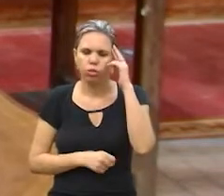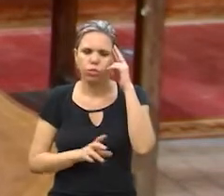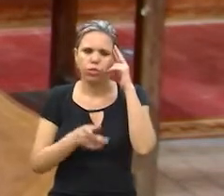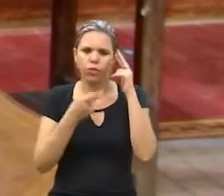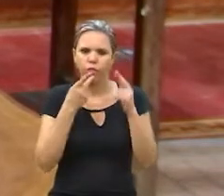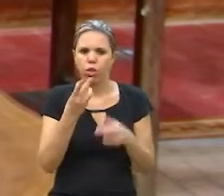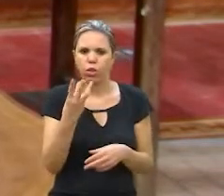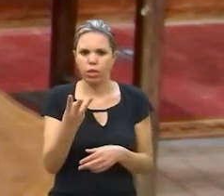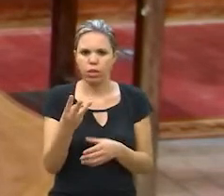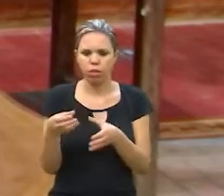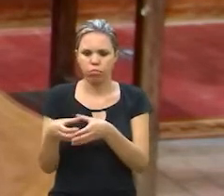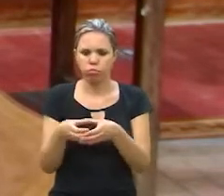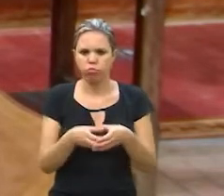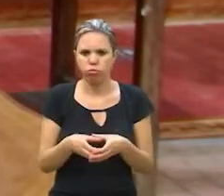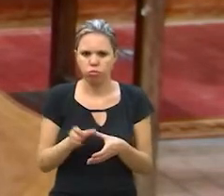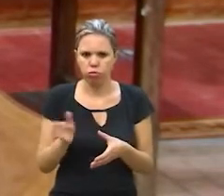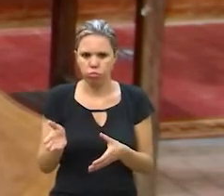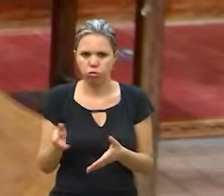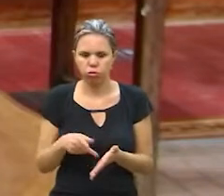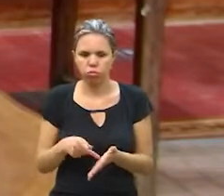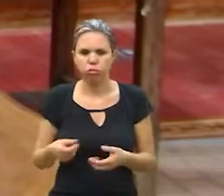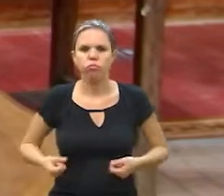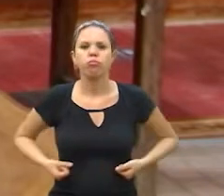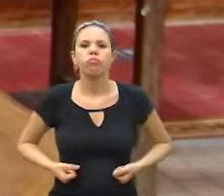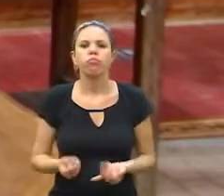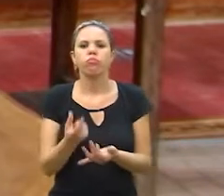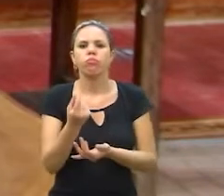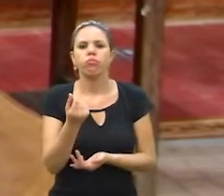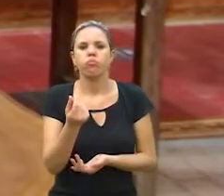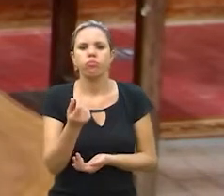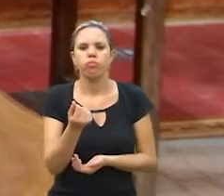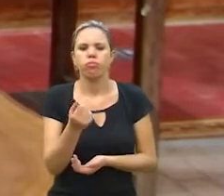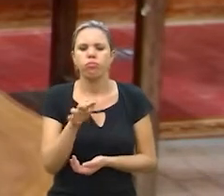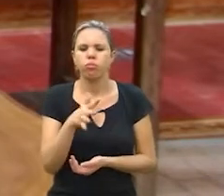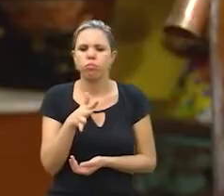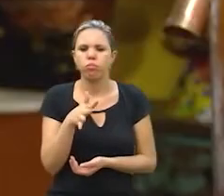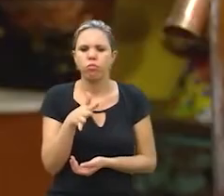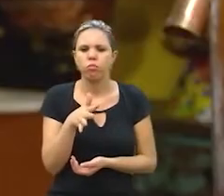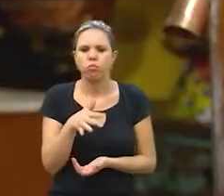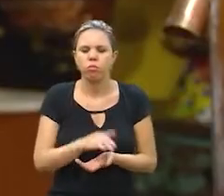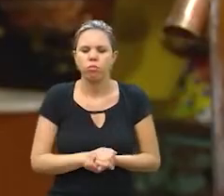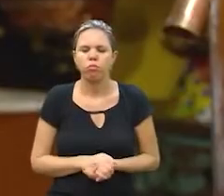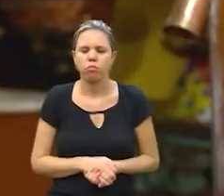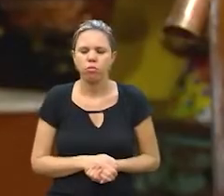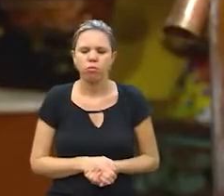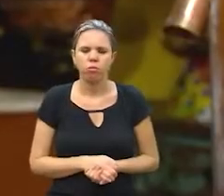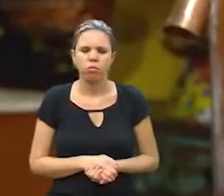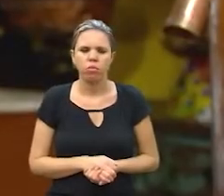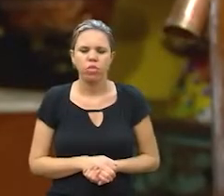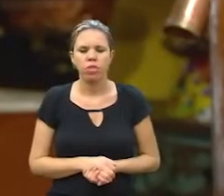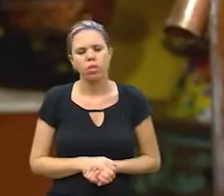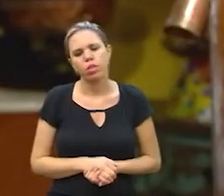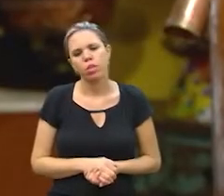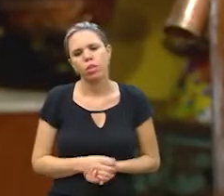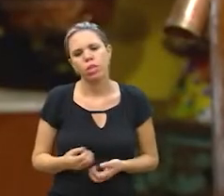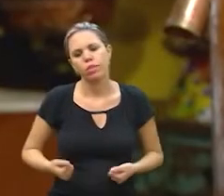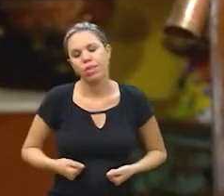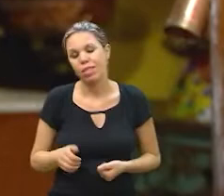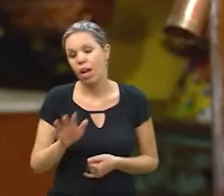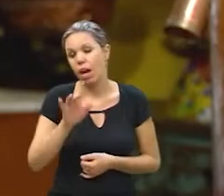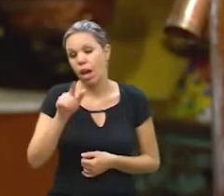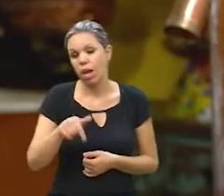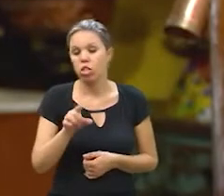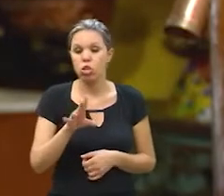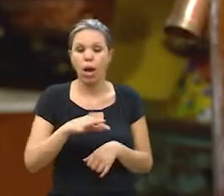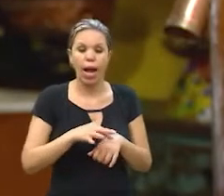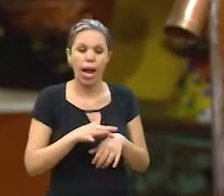falou, 3 porções, né? Mas a gente vai gastar quanto para fazer, aproximadamente? Aproximadamente, se você vai gastar, o mais caro da